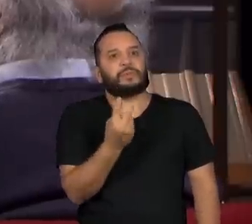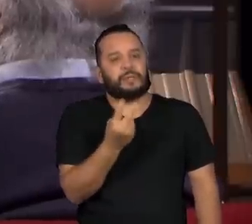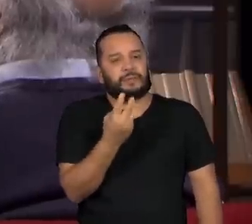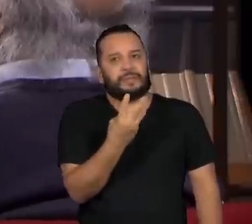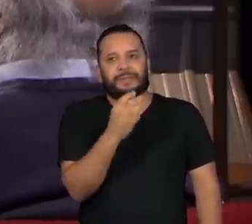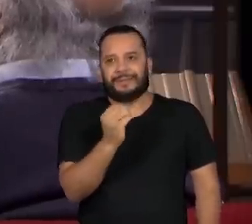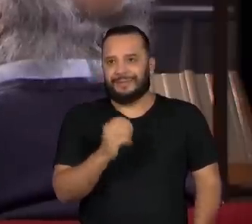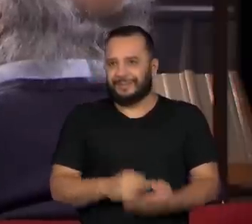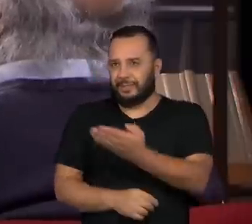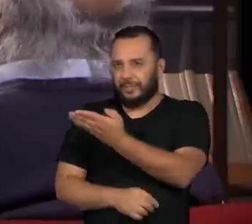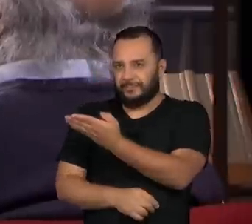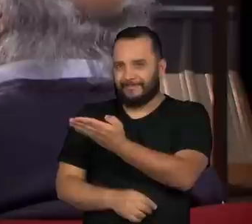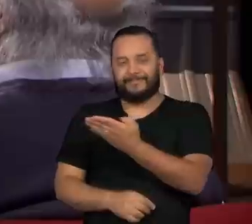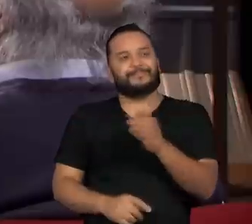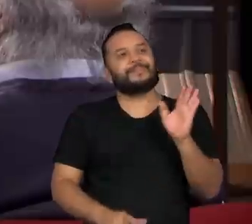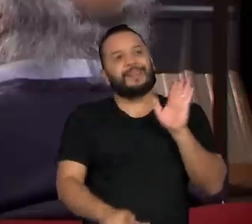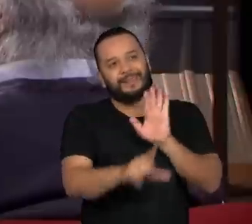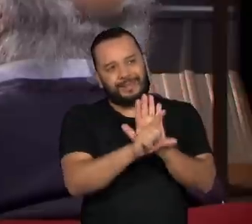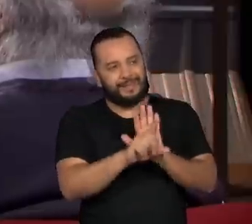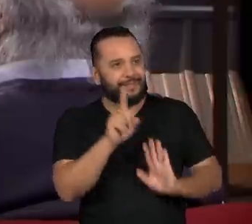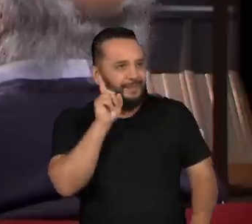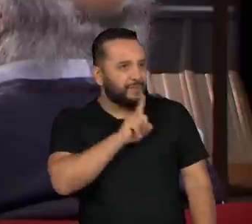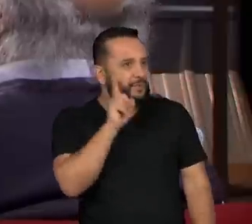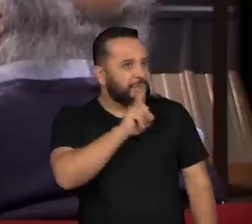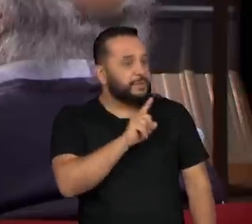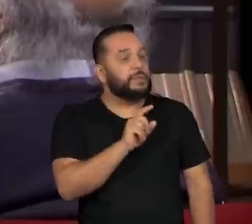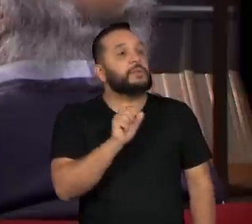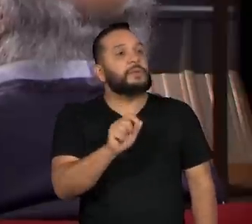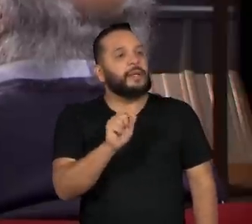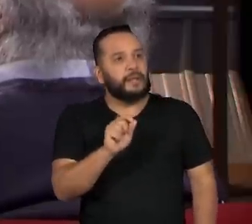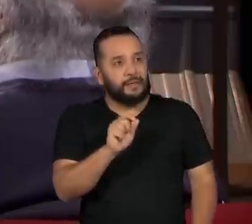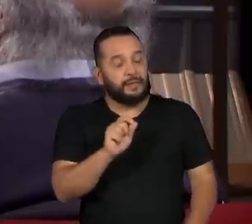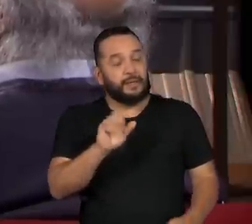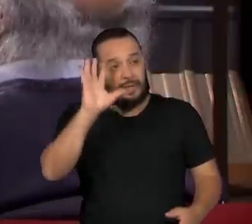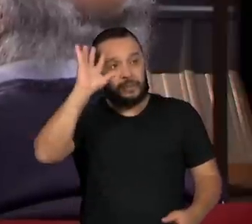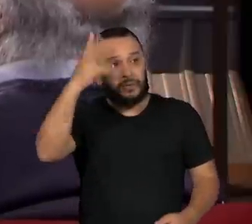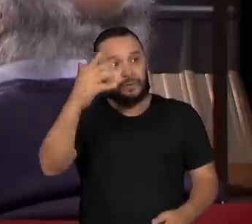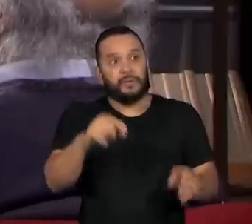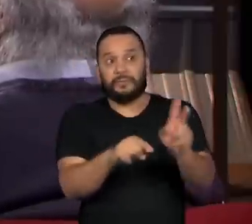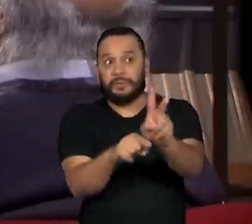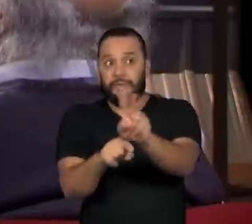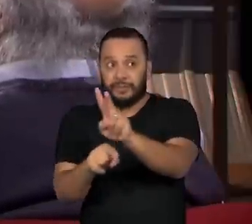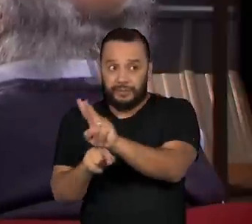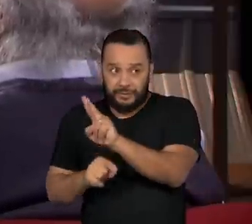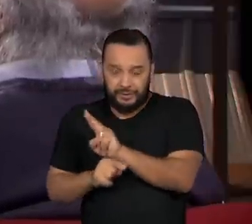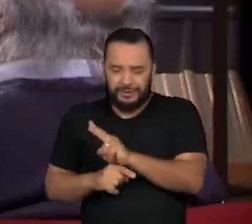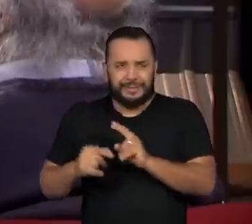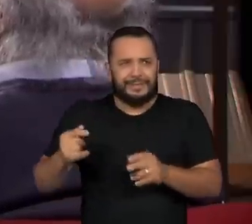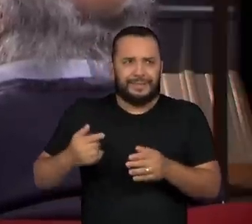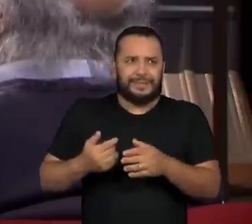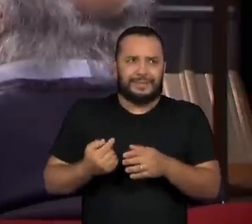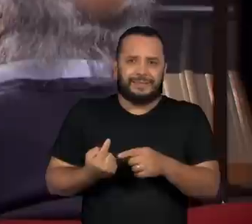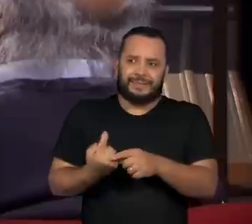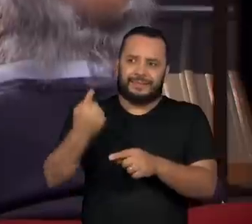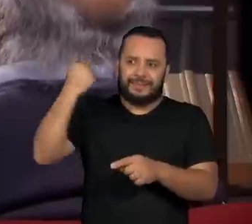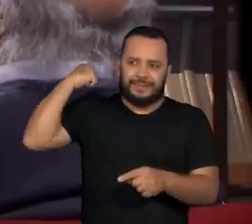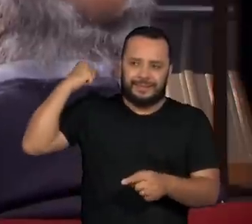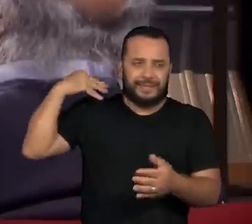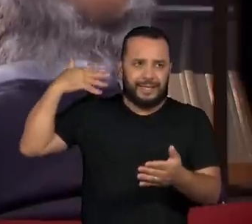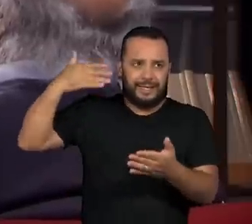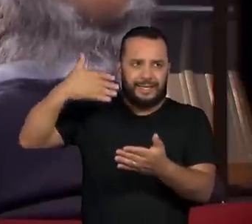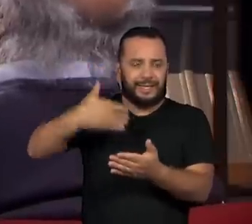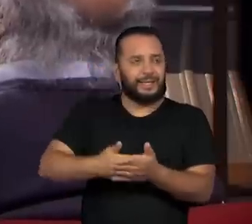baseado numa lei americana que resolveu proteger na época lá no início né as